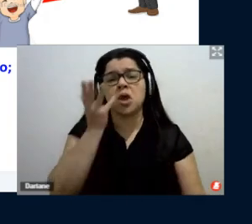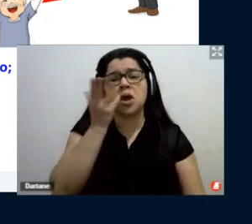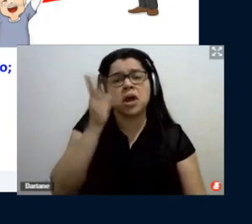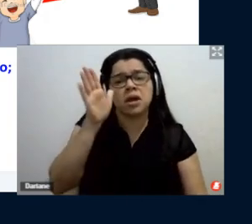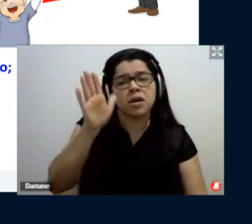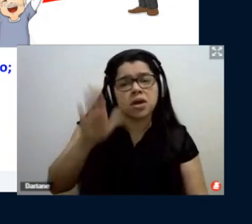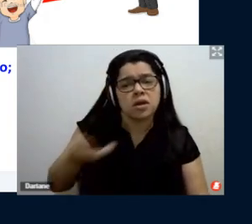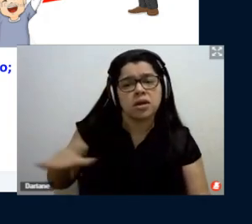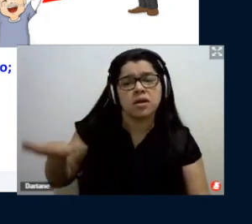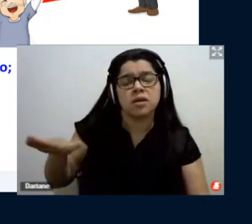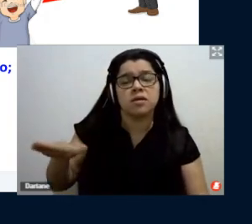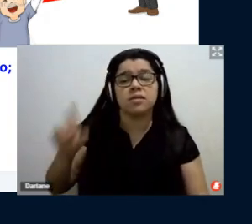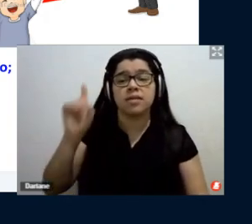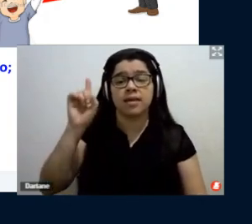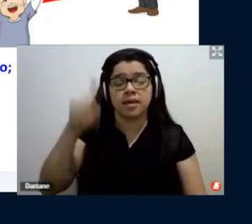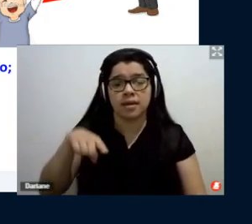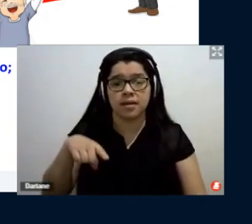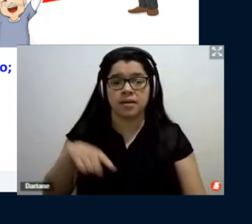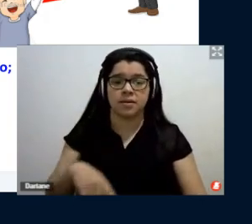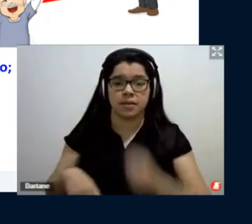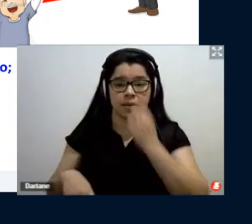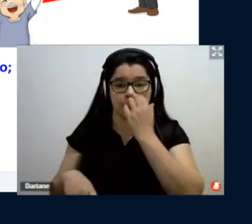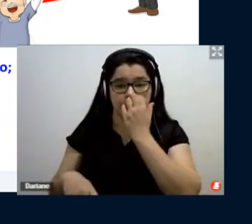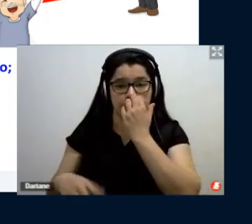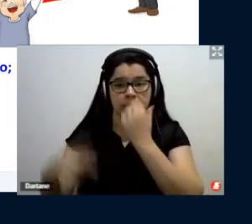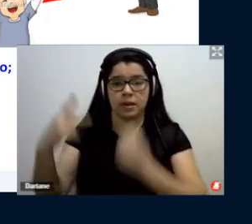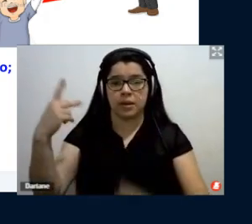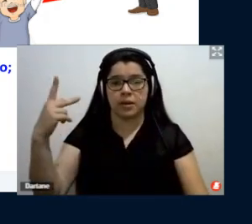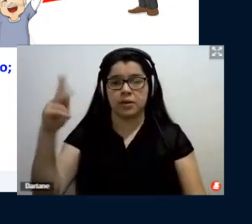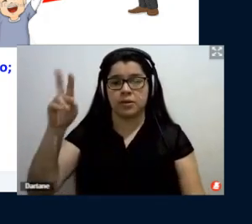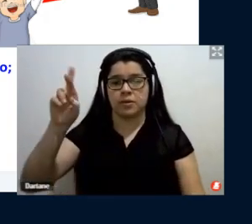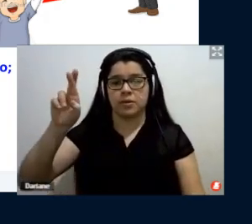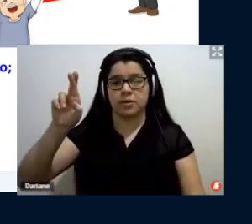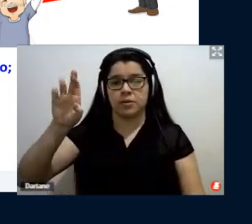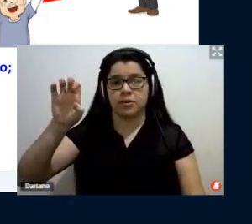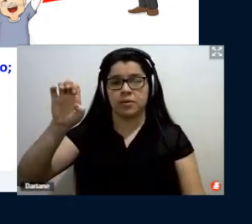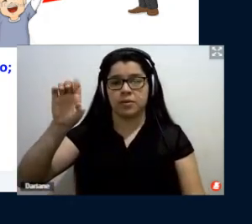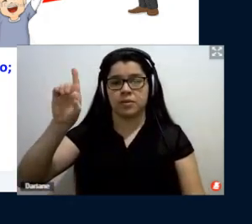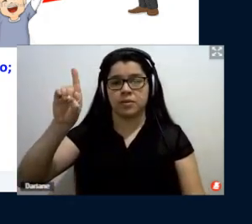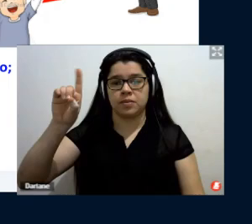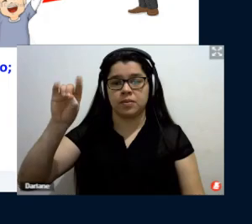predicativo do objeto. Tá?